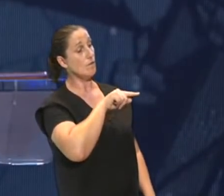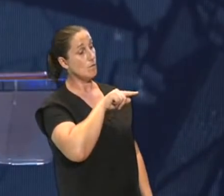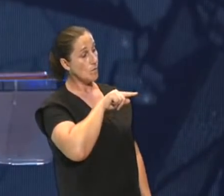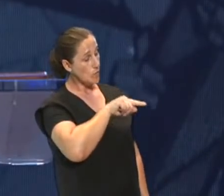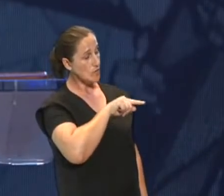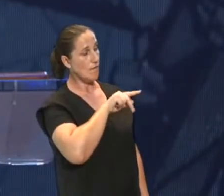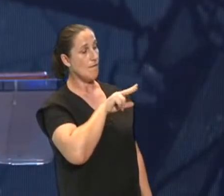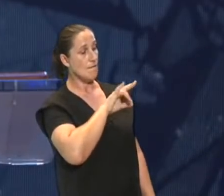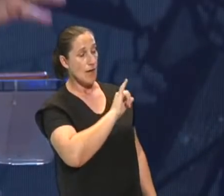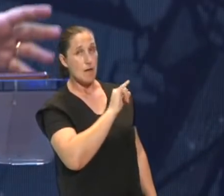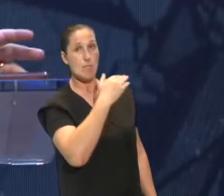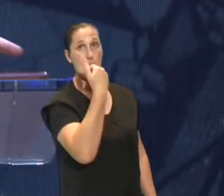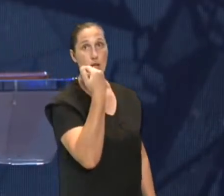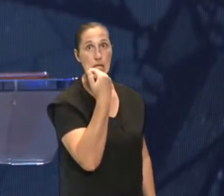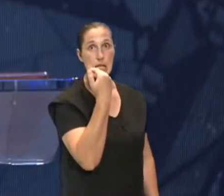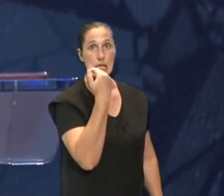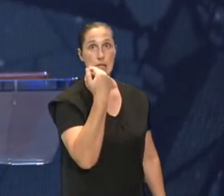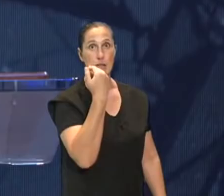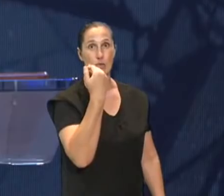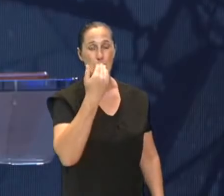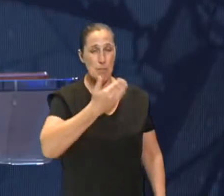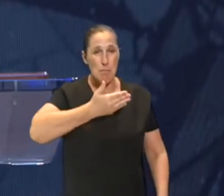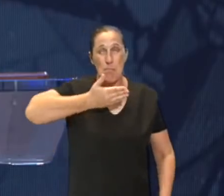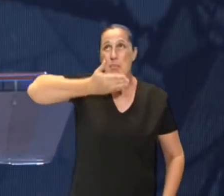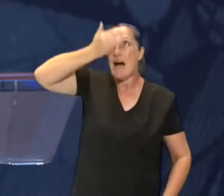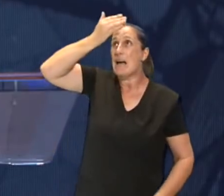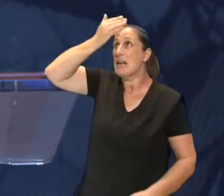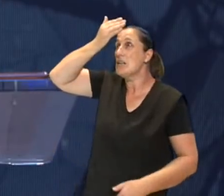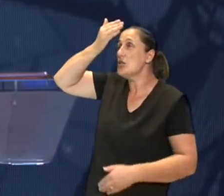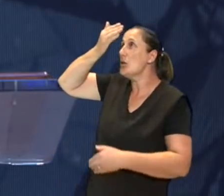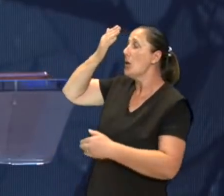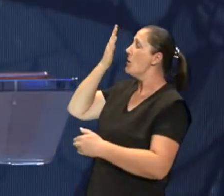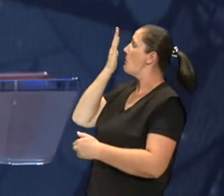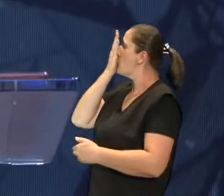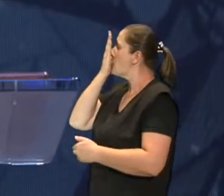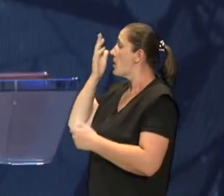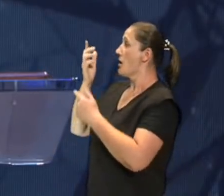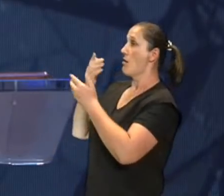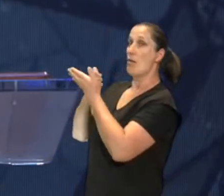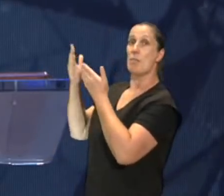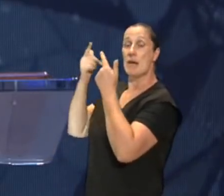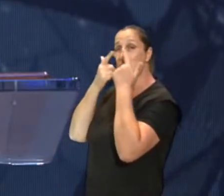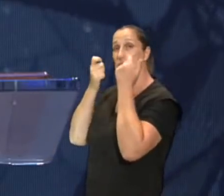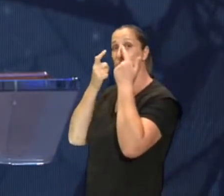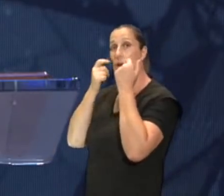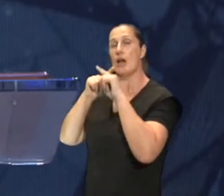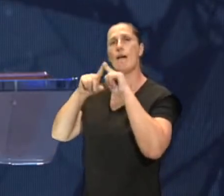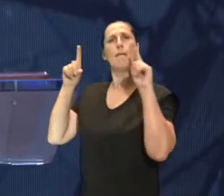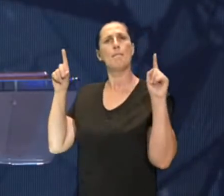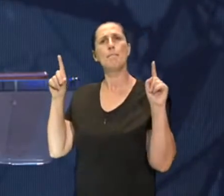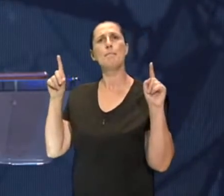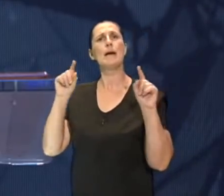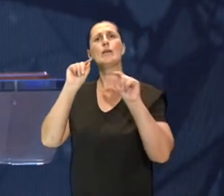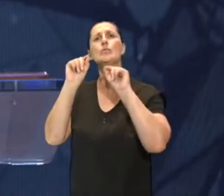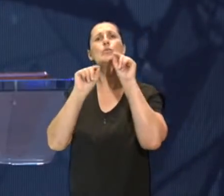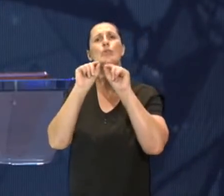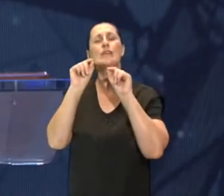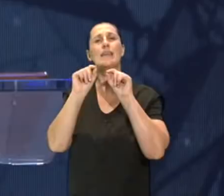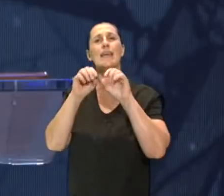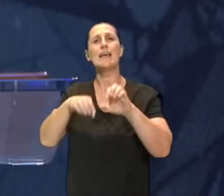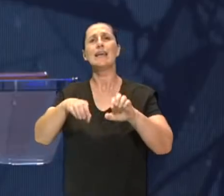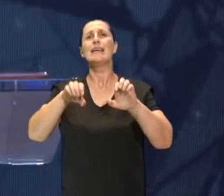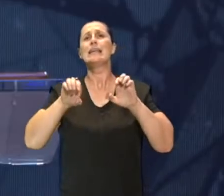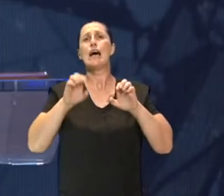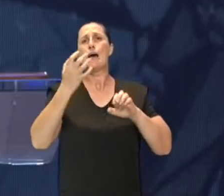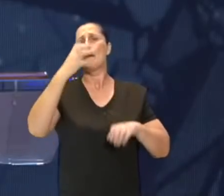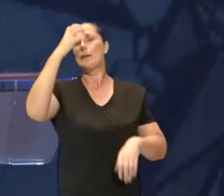E ele então olha para a parede e chora. Mas todo esse capítulo vai falar para a gente o que ele estava pensando, qual era a